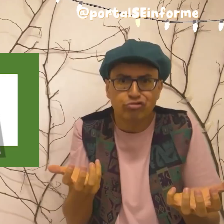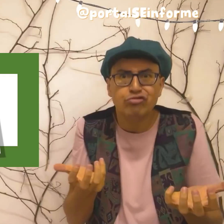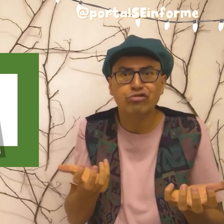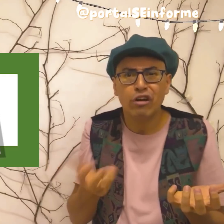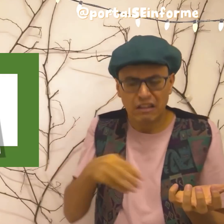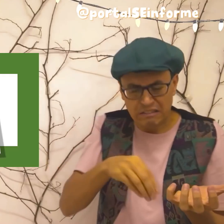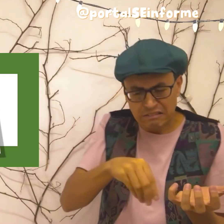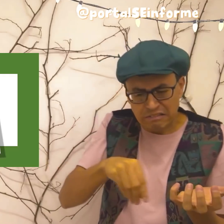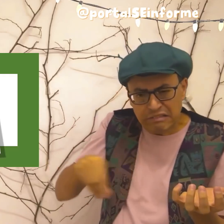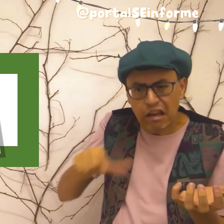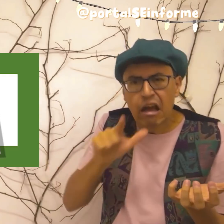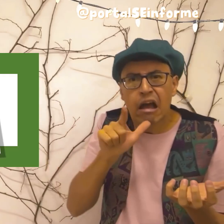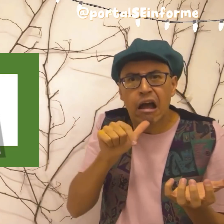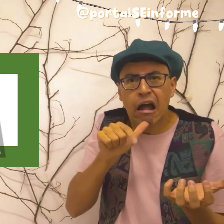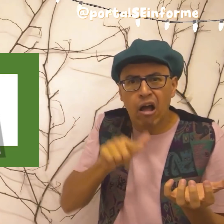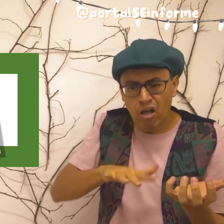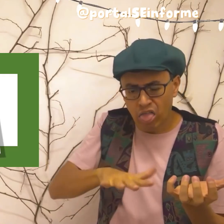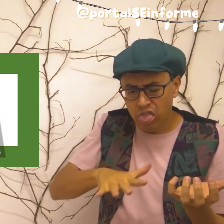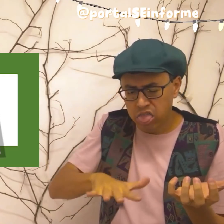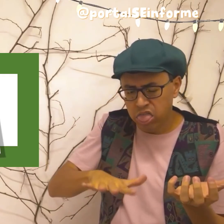no banhado.